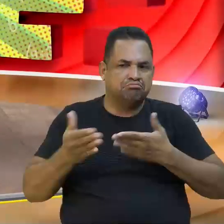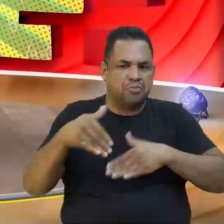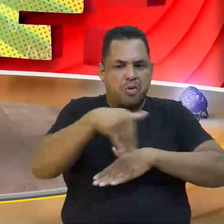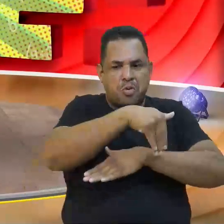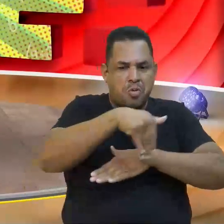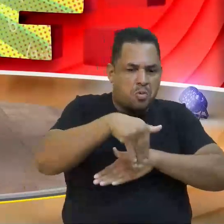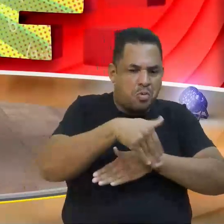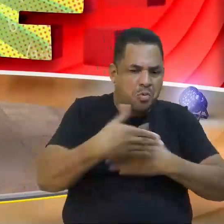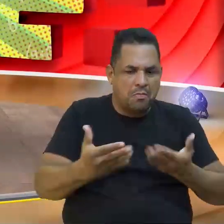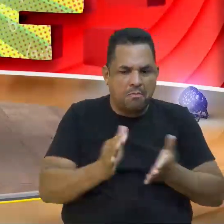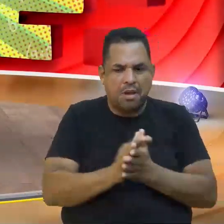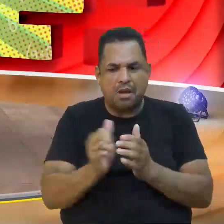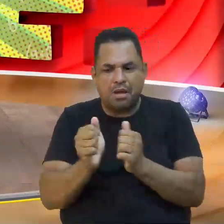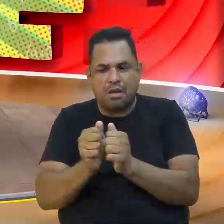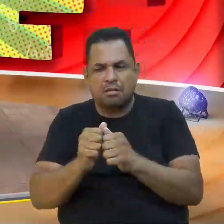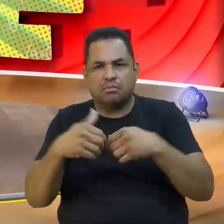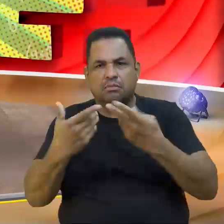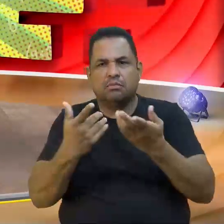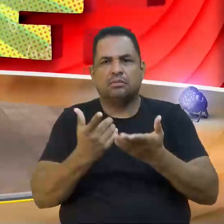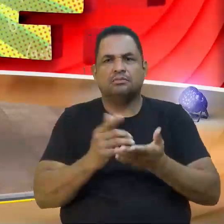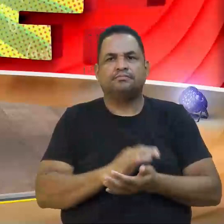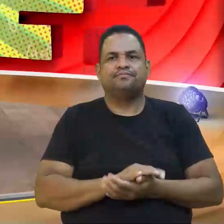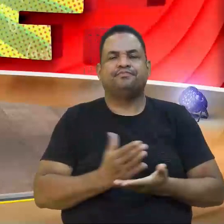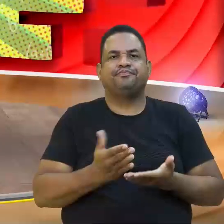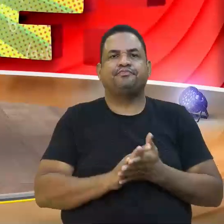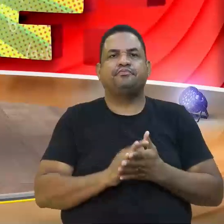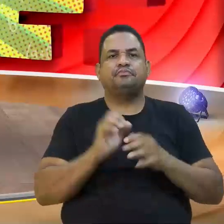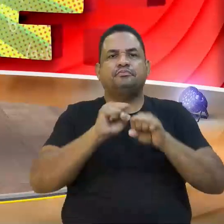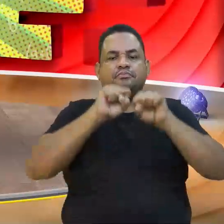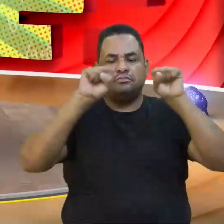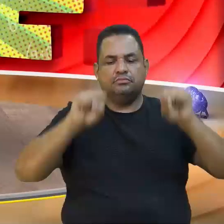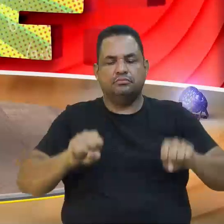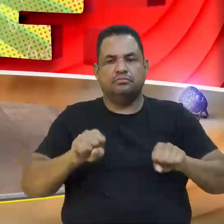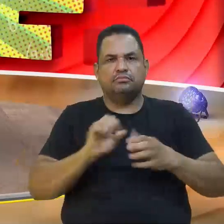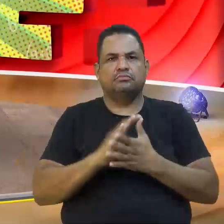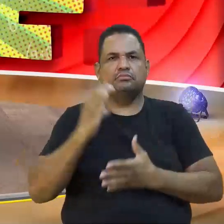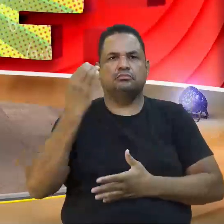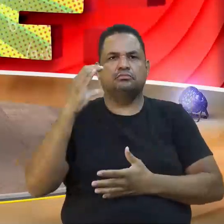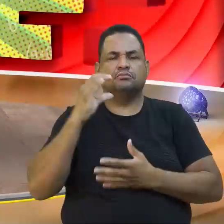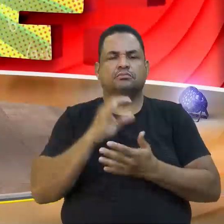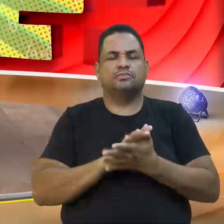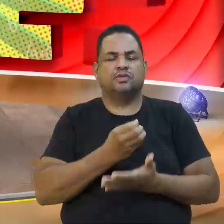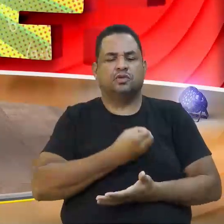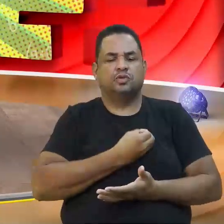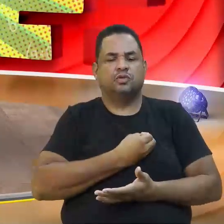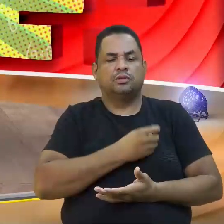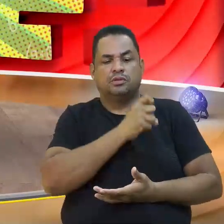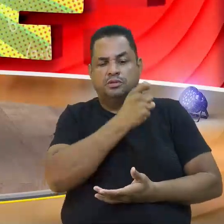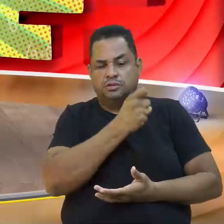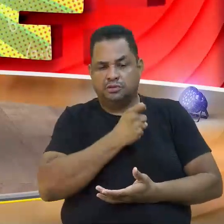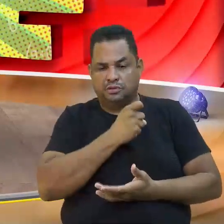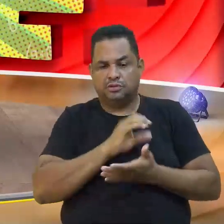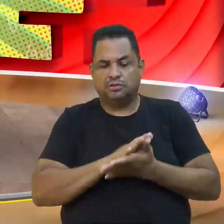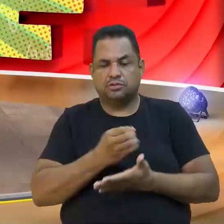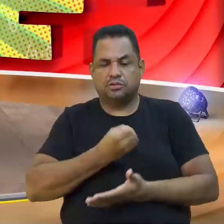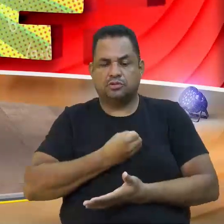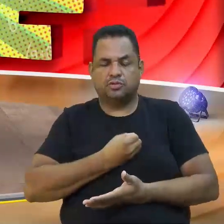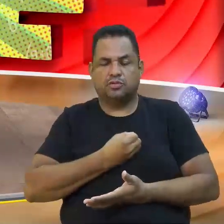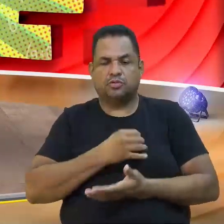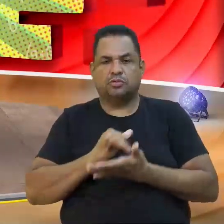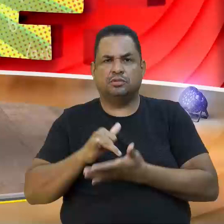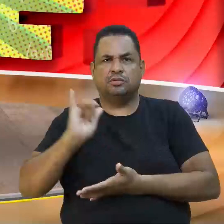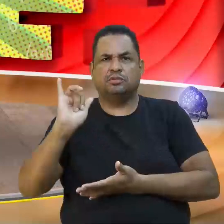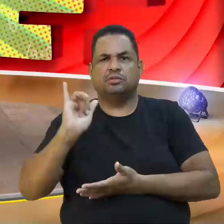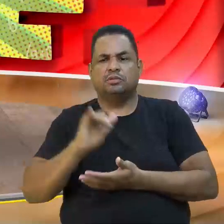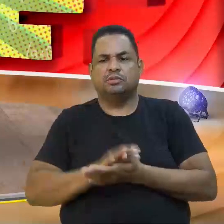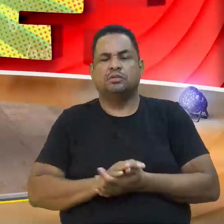de localização é praticamente o plano cartesiano, onde a gente trabalha valores em x e em y. Para a direita, valores positivos,